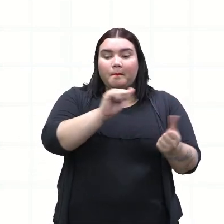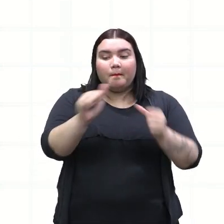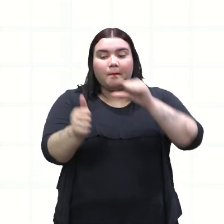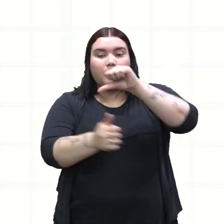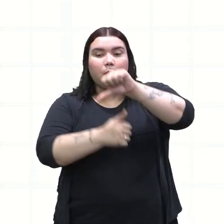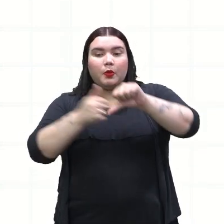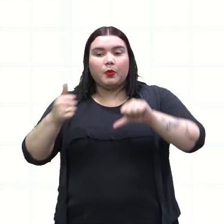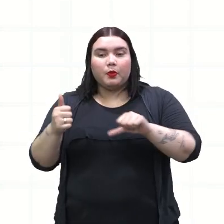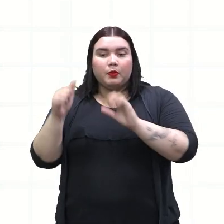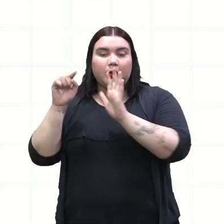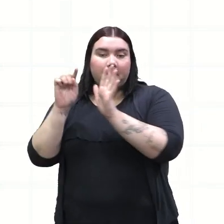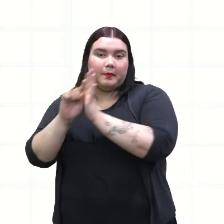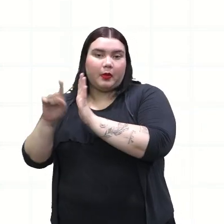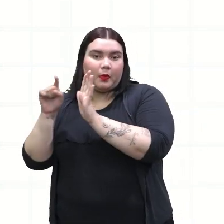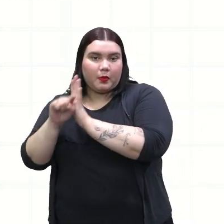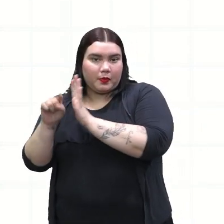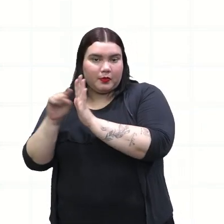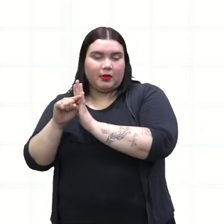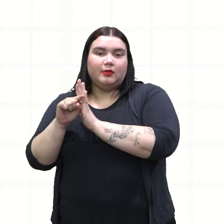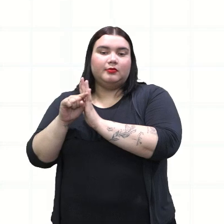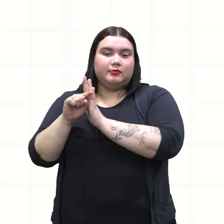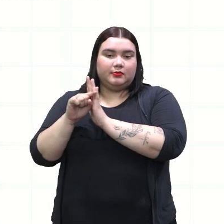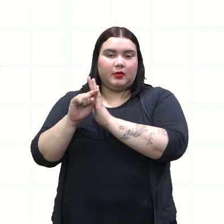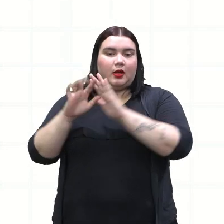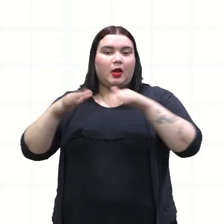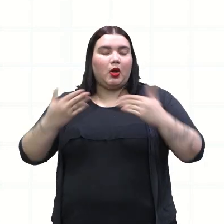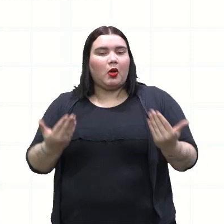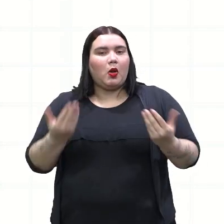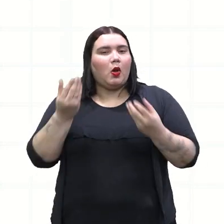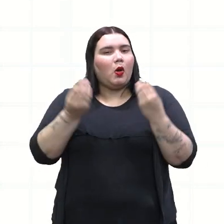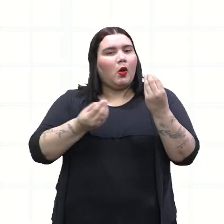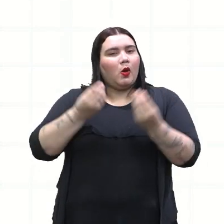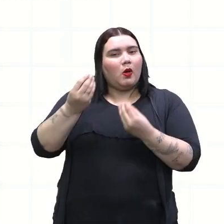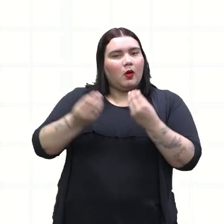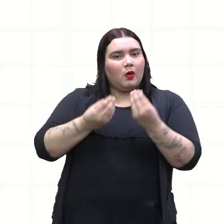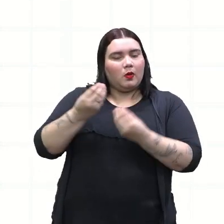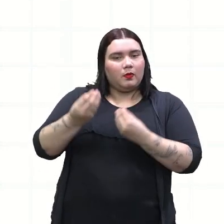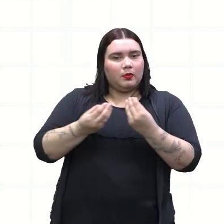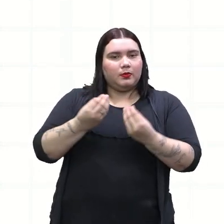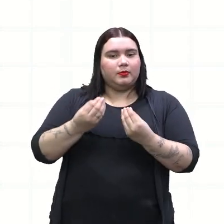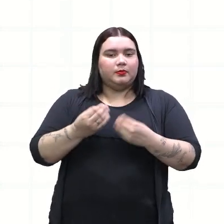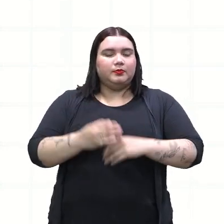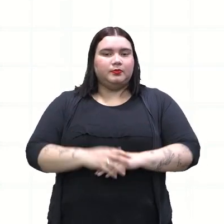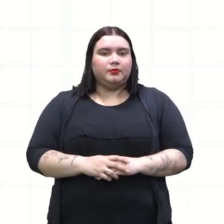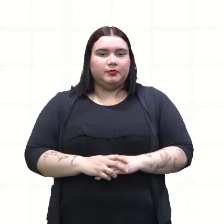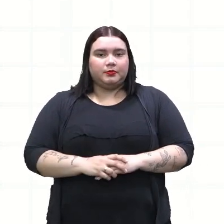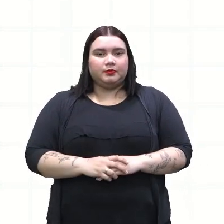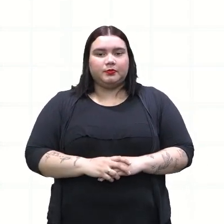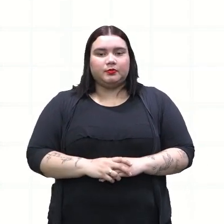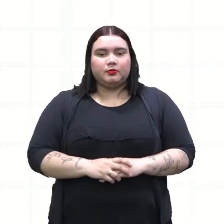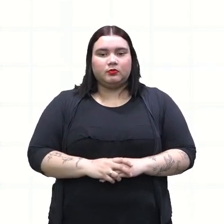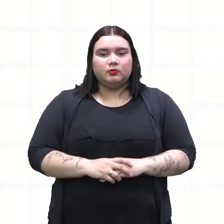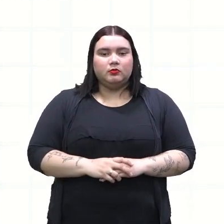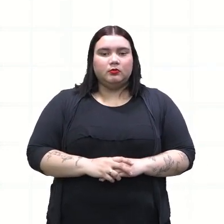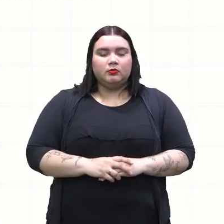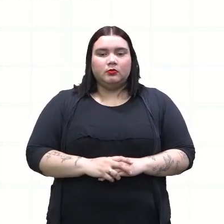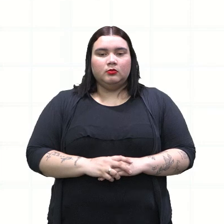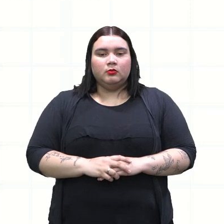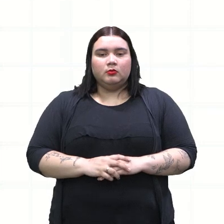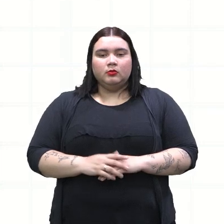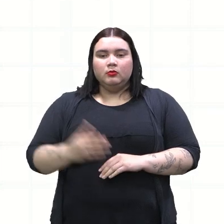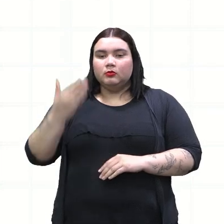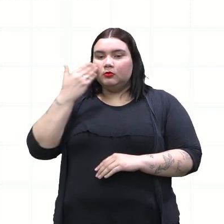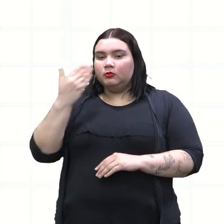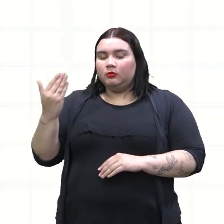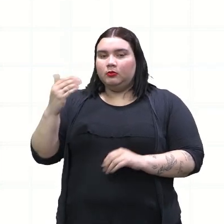para a forma interrogativa. Agora a gente vai ver aqui juntos como é que eu vou fazer isso, né? Vamos lá,